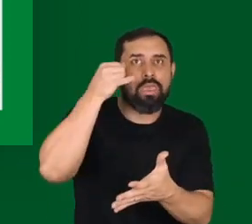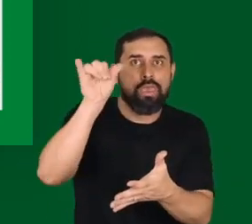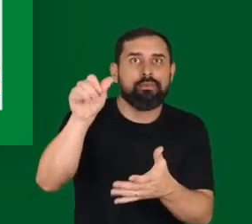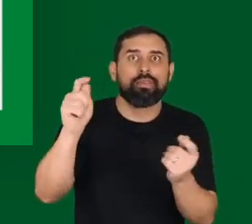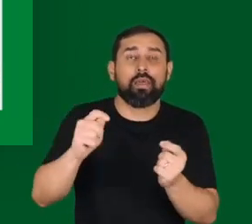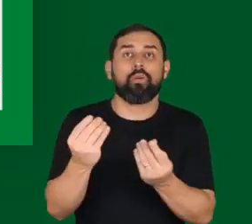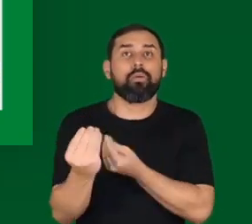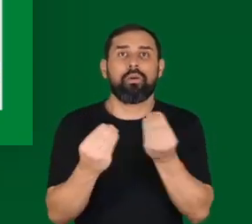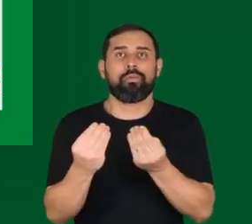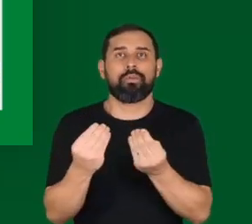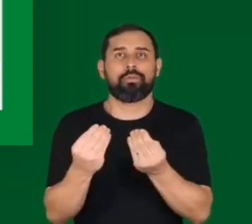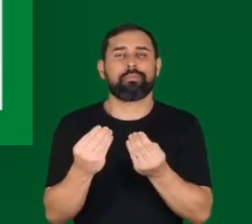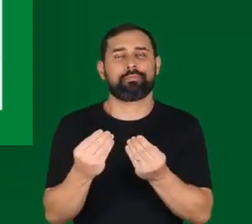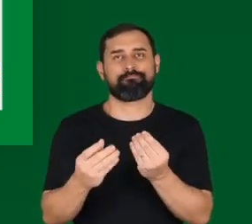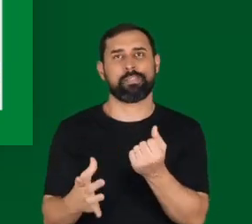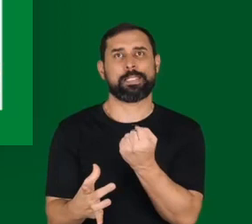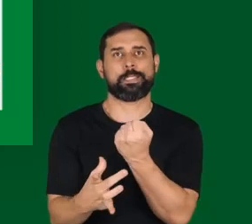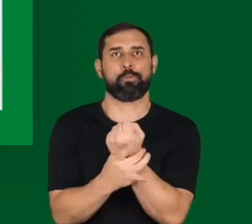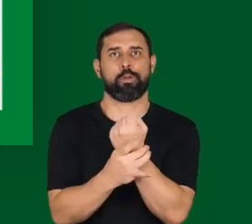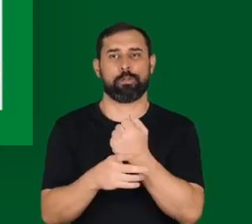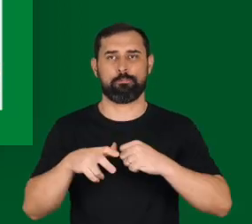dispositivo adequado.